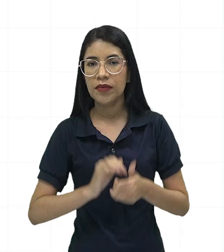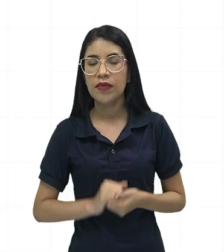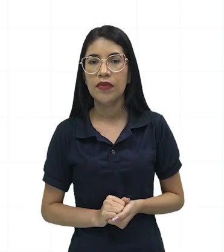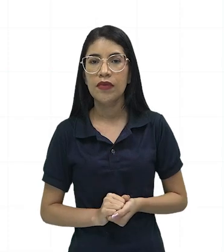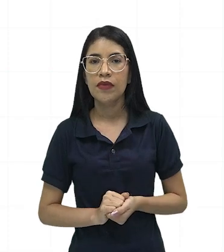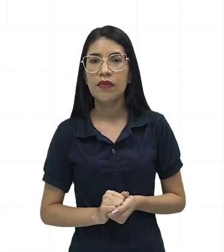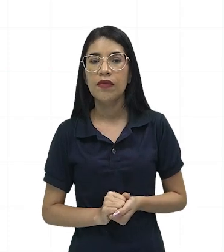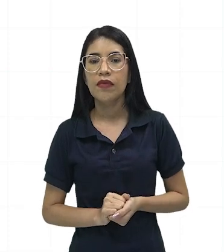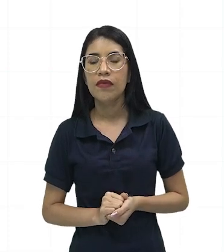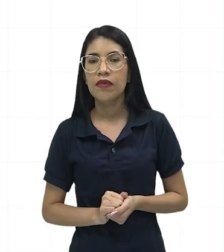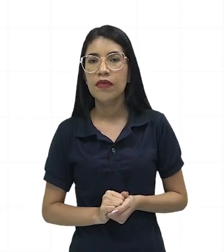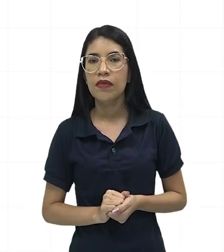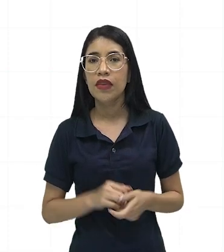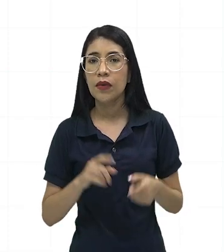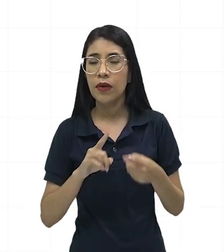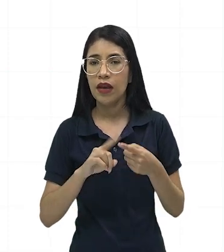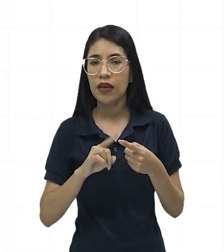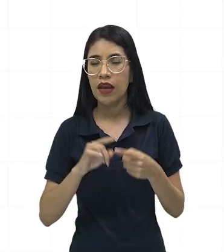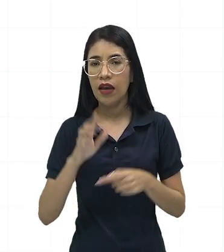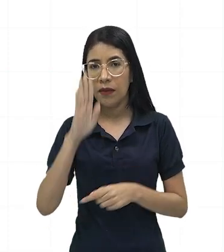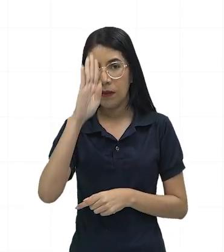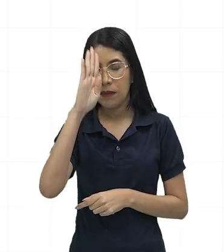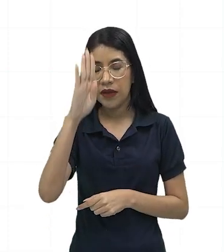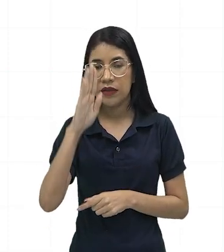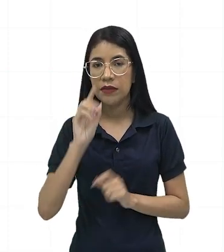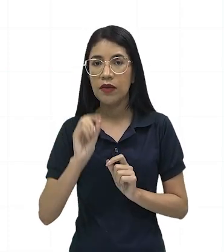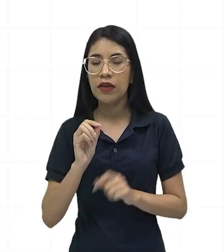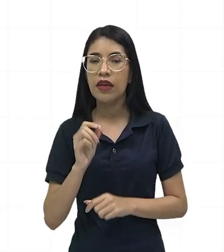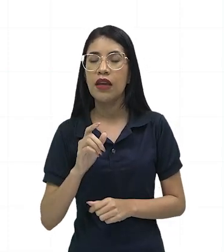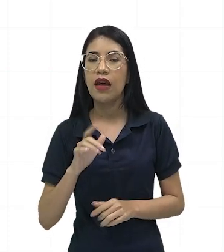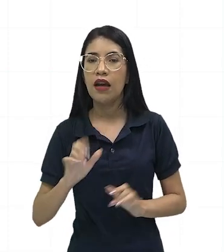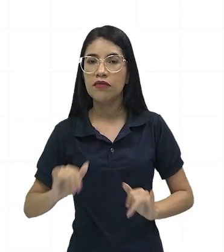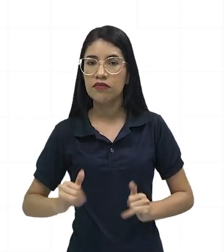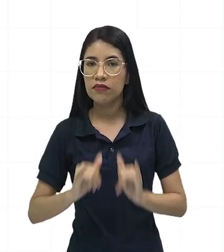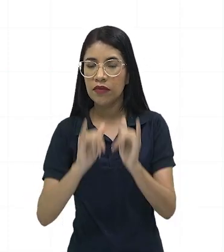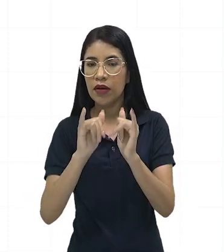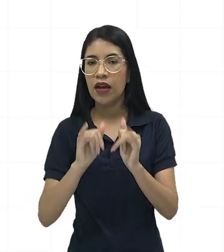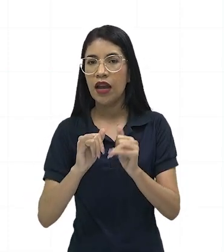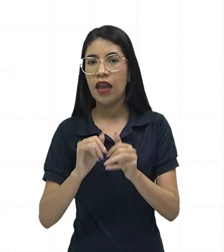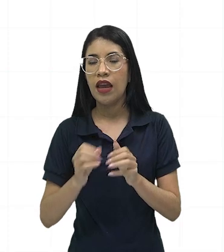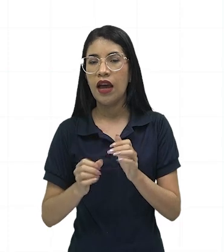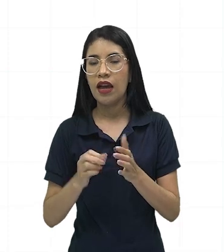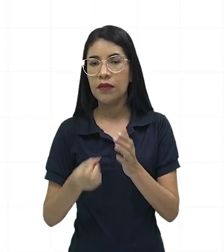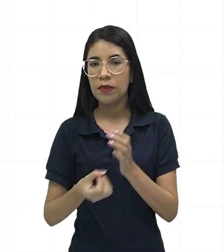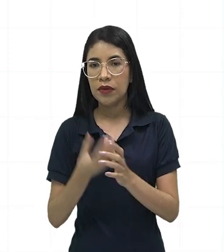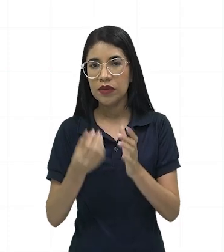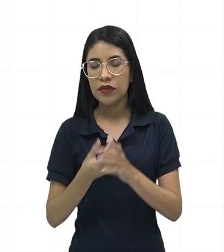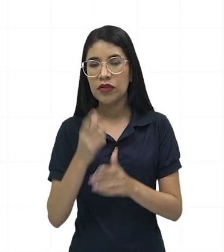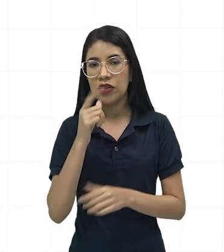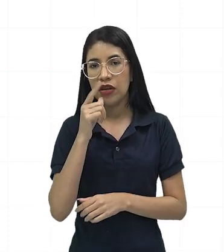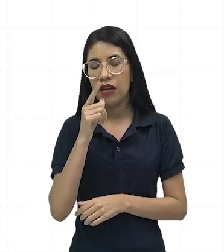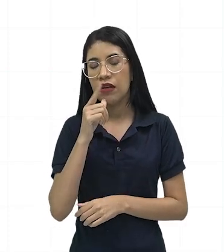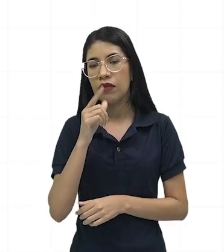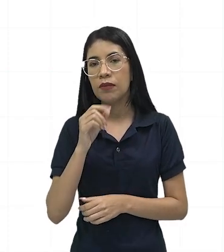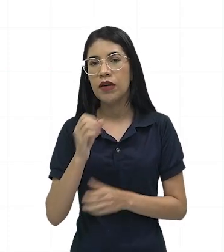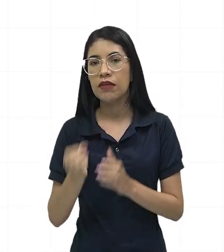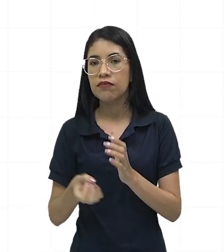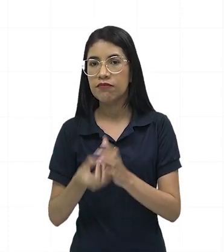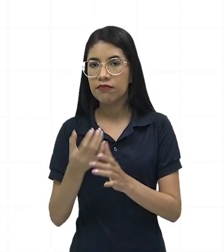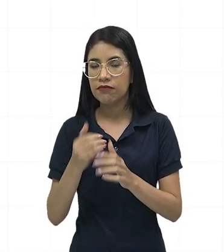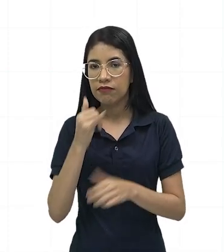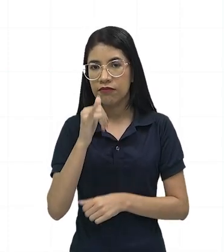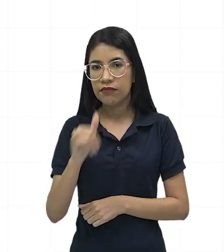Então, é a fonte hidráulica, é a água gerando, é a força da água